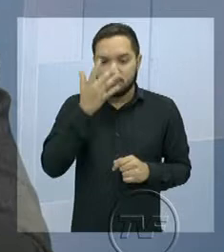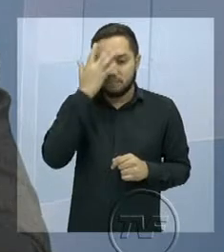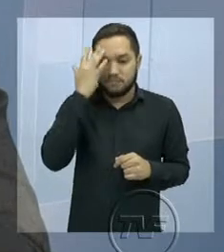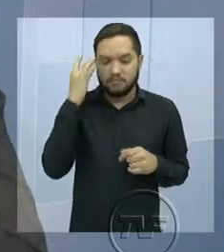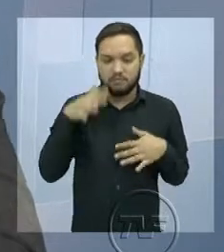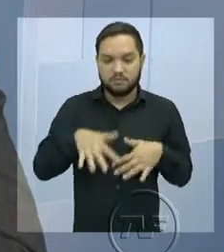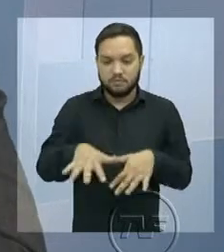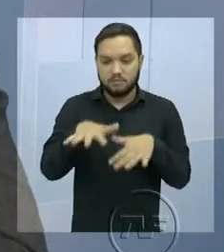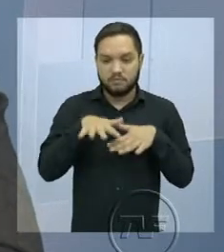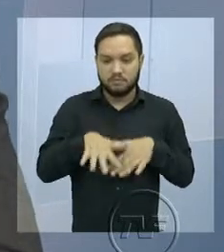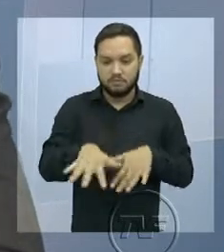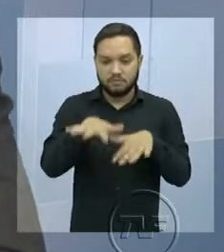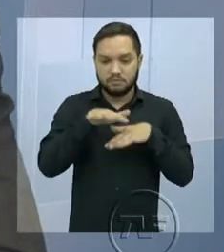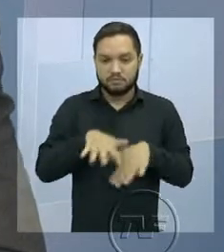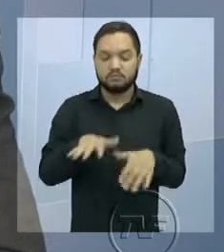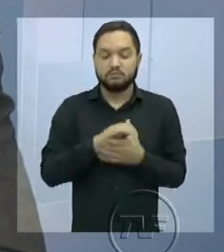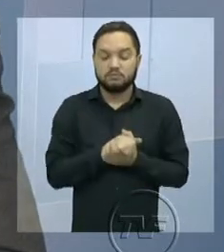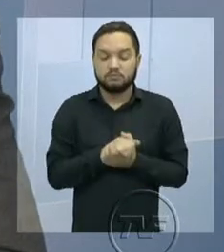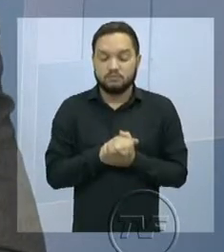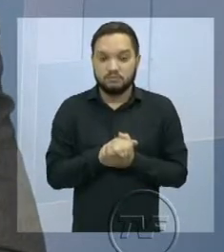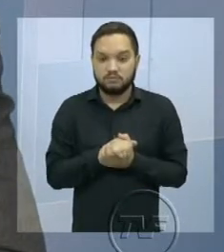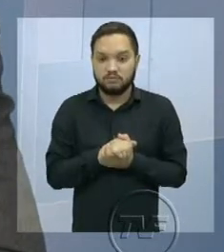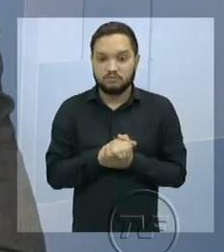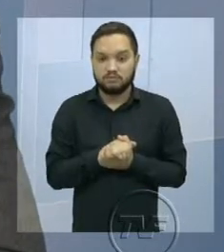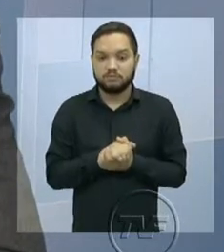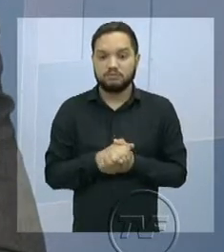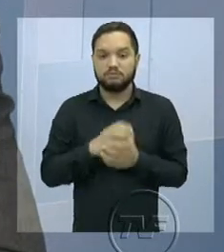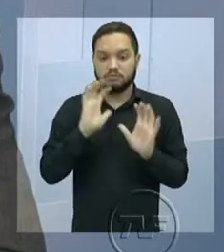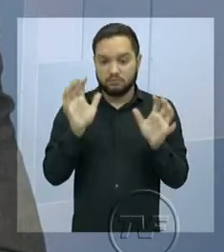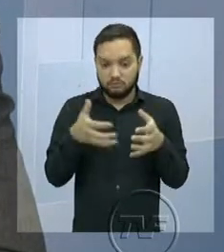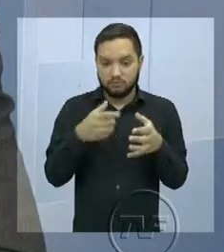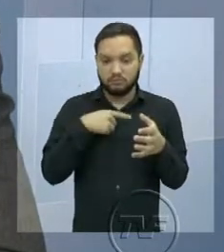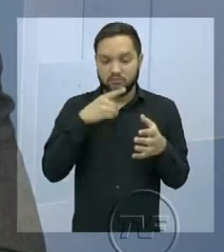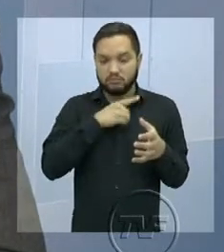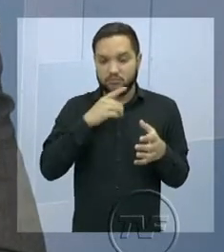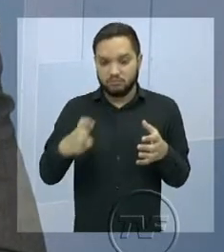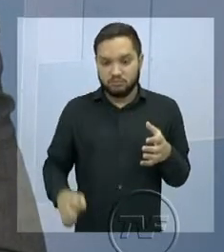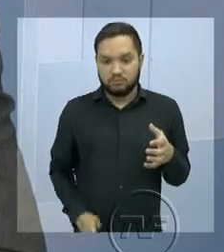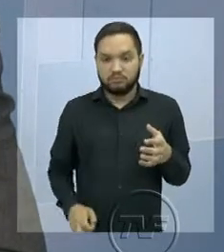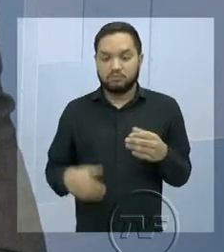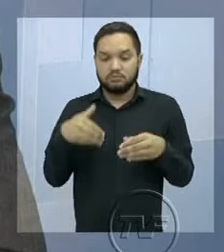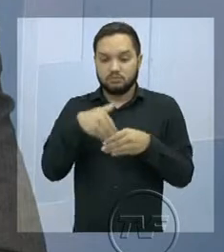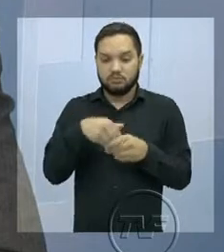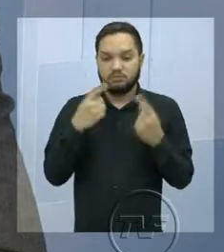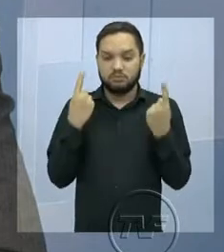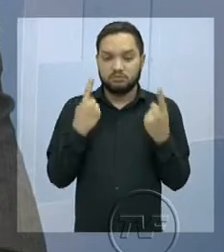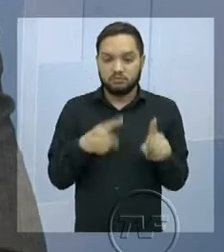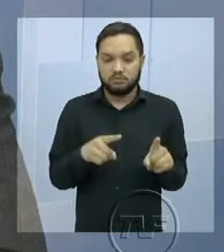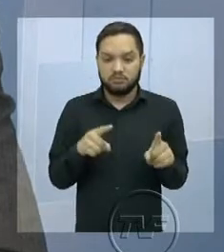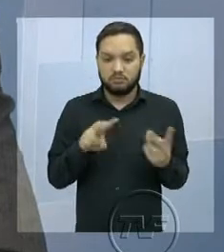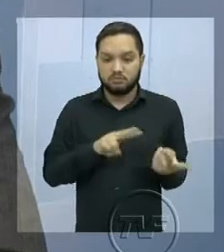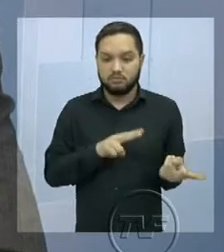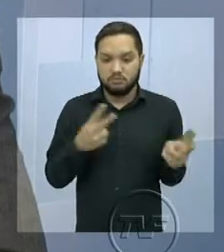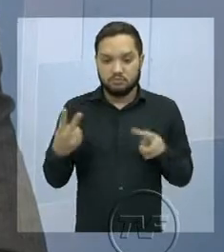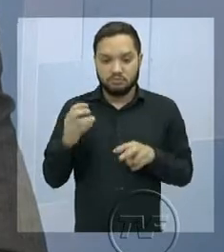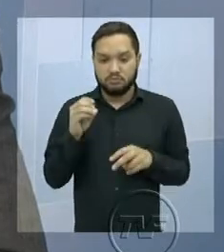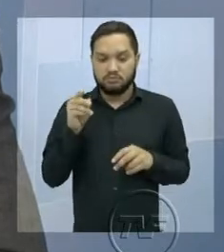subindo nos carros de som e listavam os deputados que votaram contra a transferência do